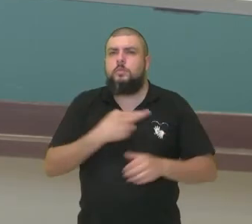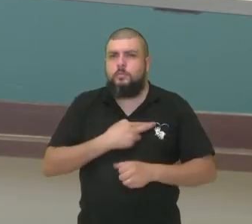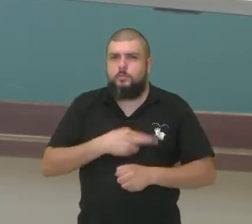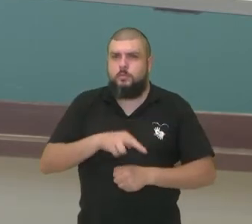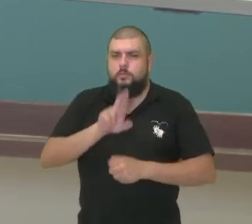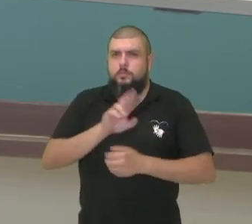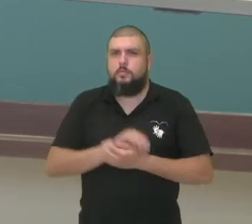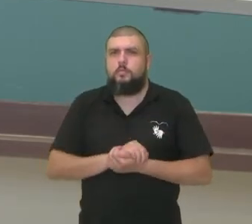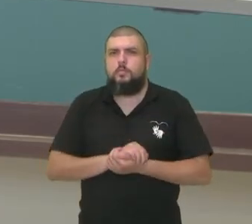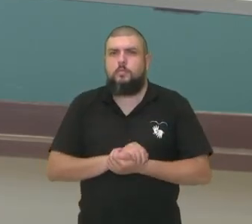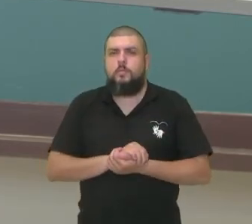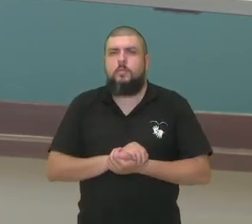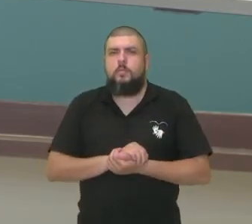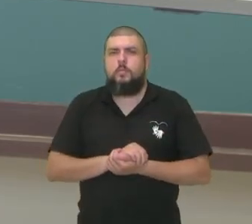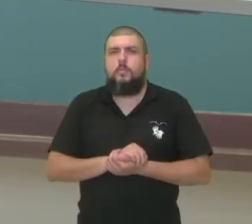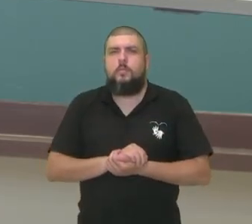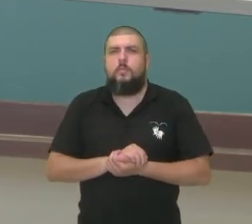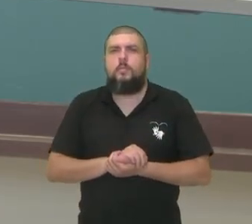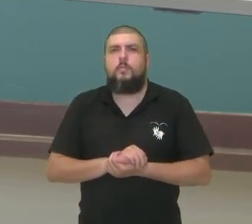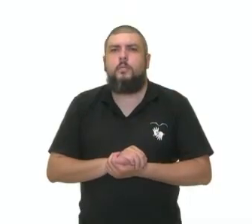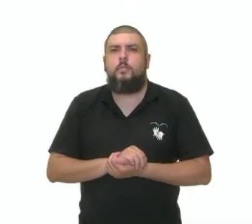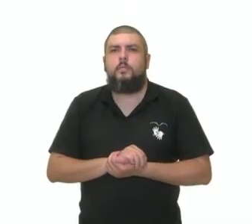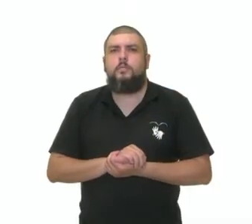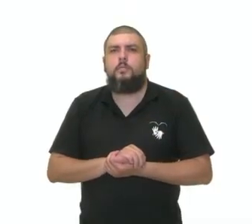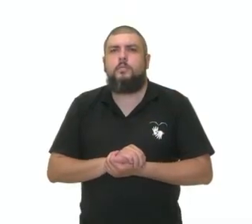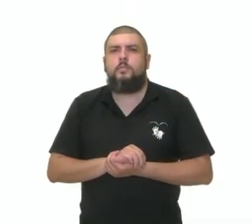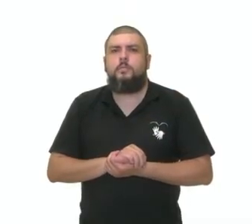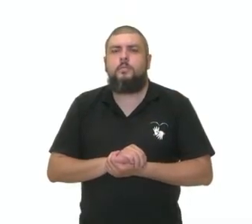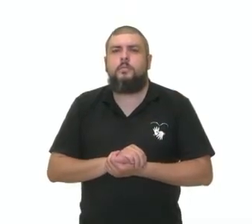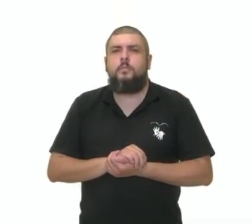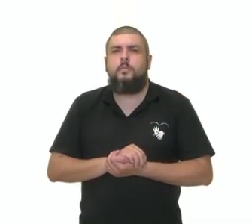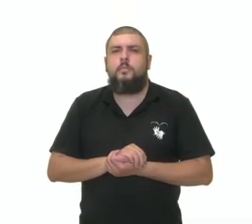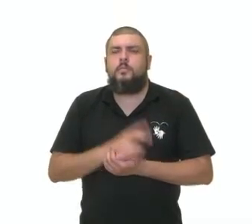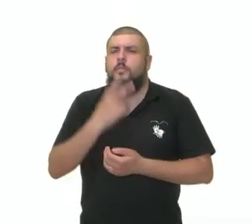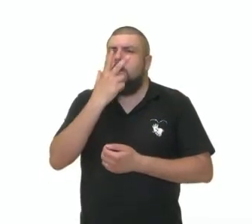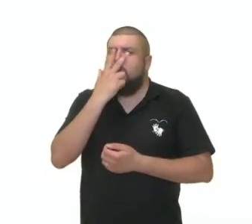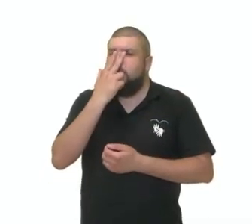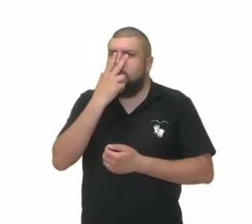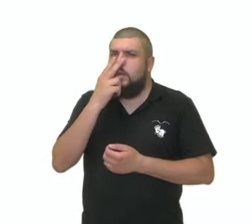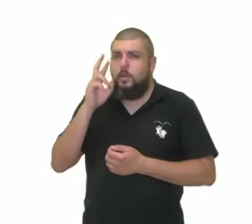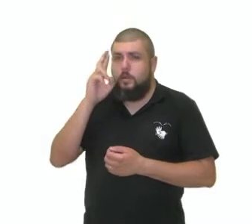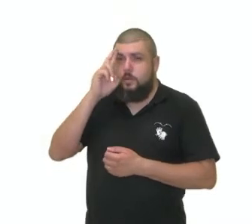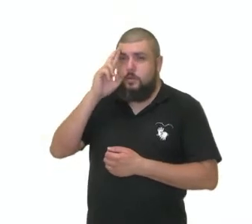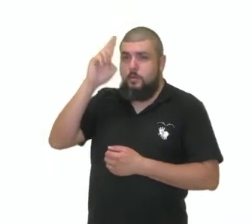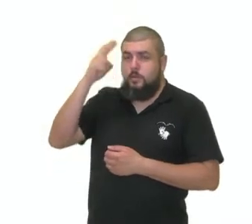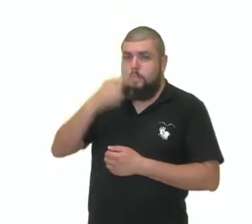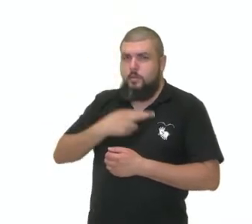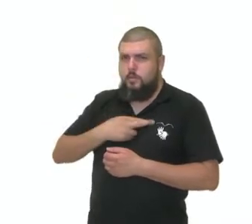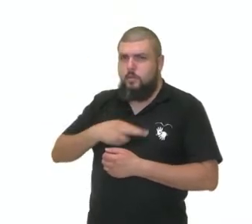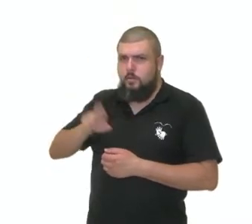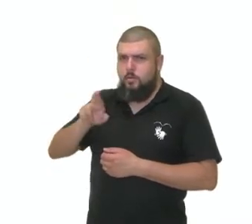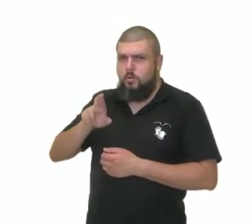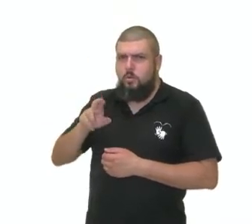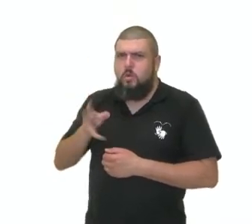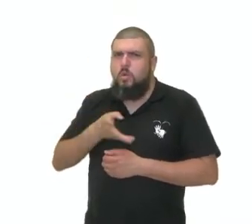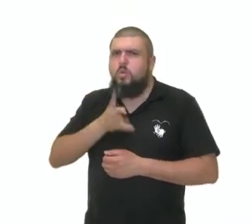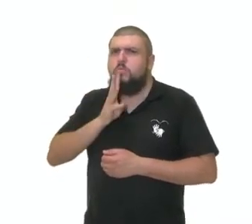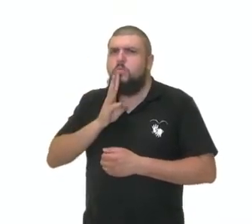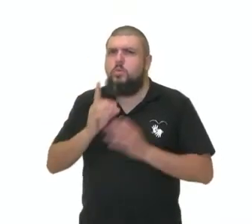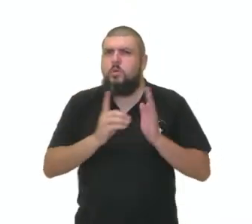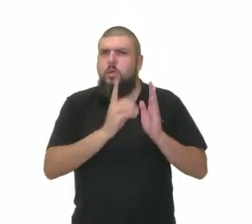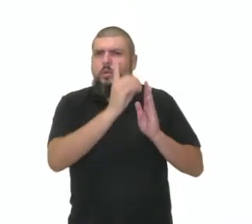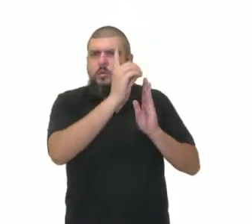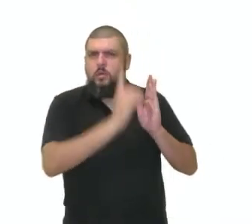Humanos, 4 falam de liberdade religiosa. Será que os líderes religiosos conhecem a Declaração Universal dos Direitos